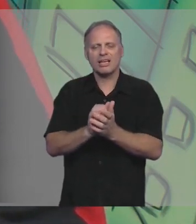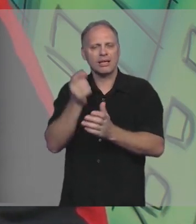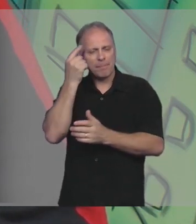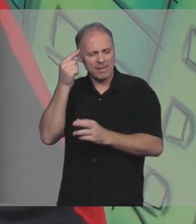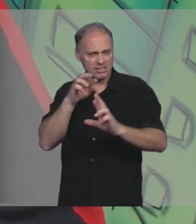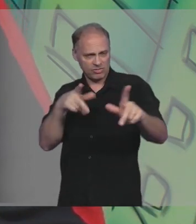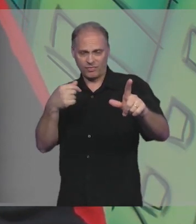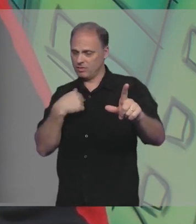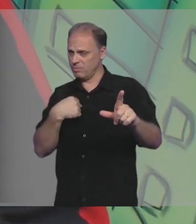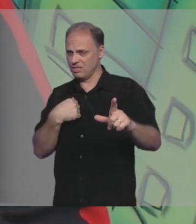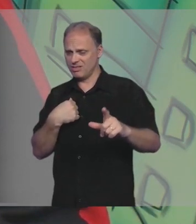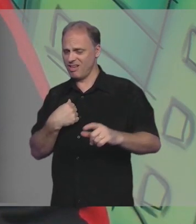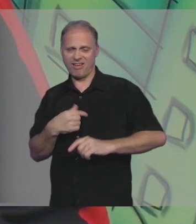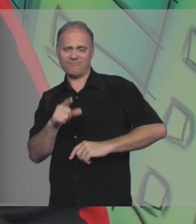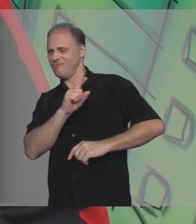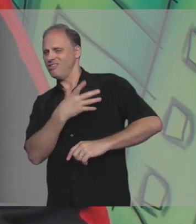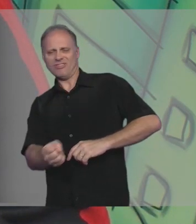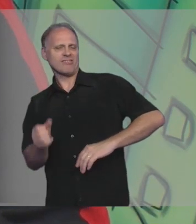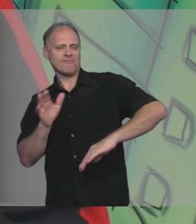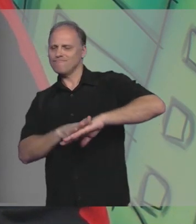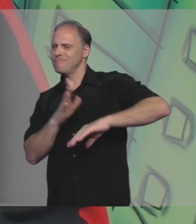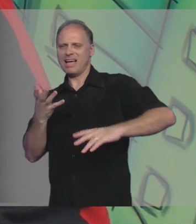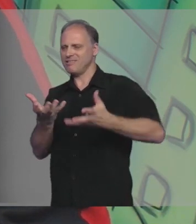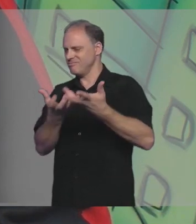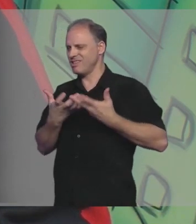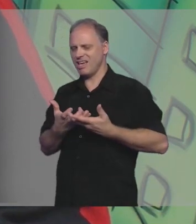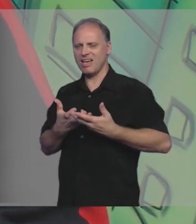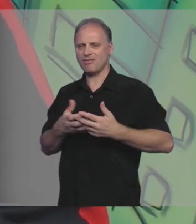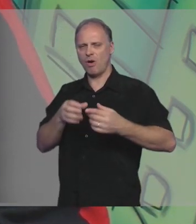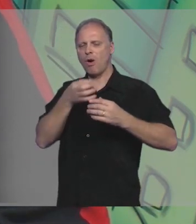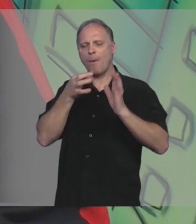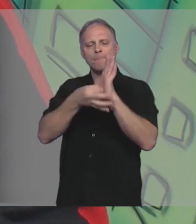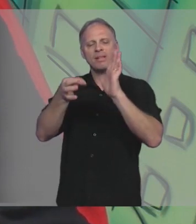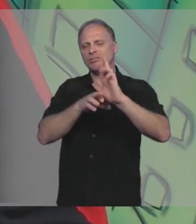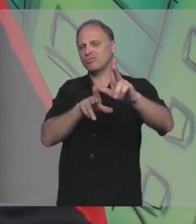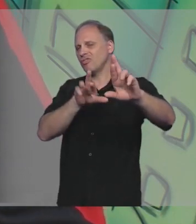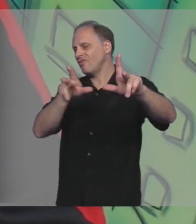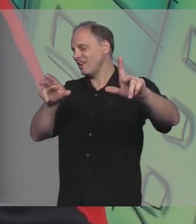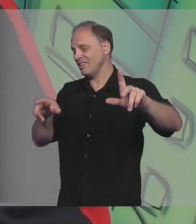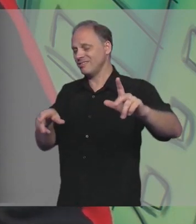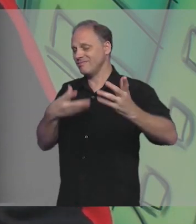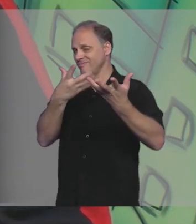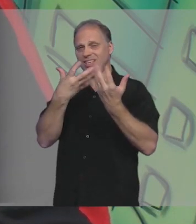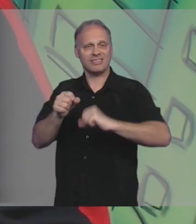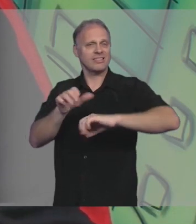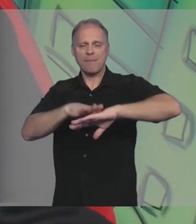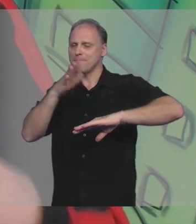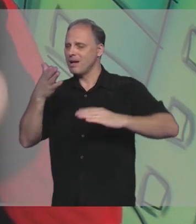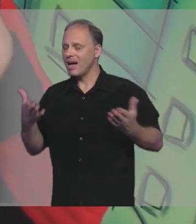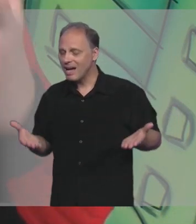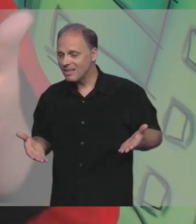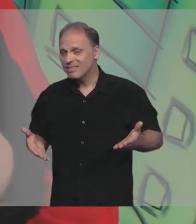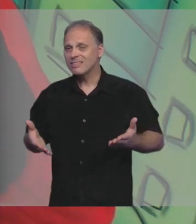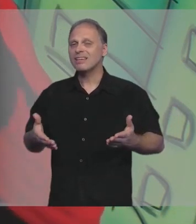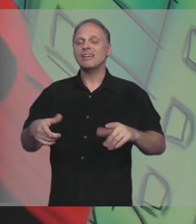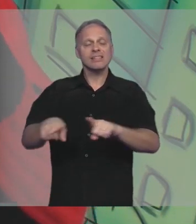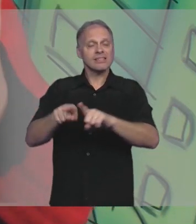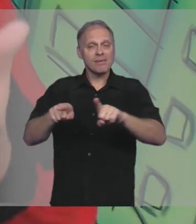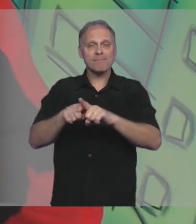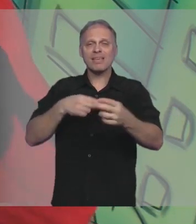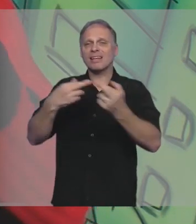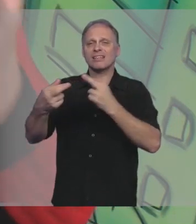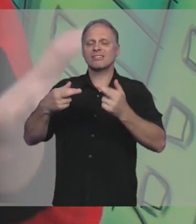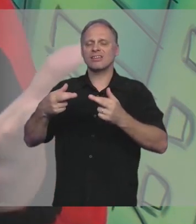pensa diferente dele, a intolerância de opiniões, a intolerância em relação a questões